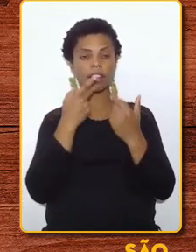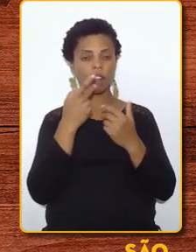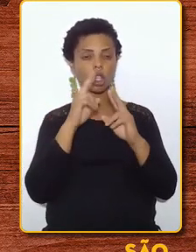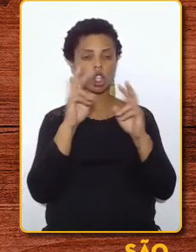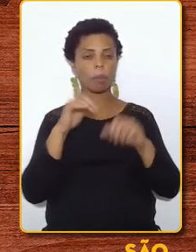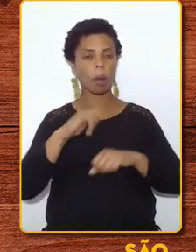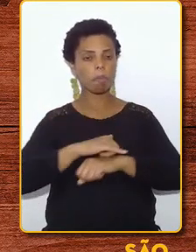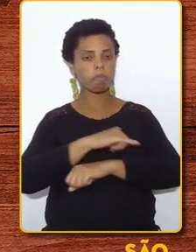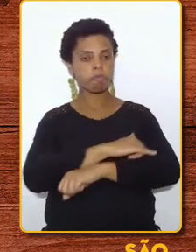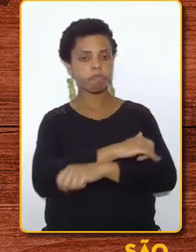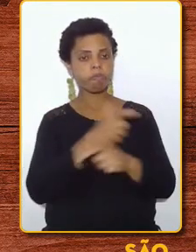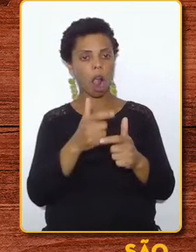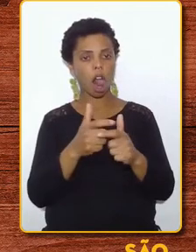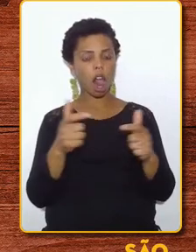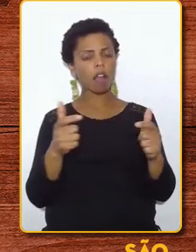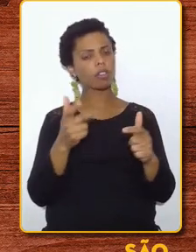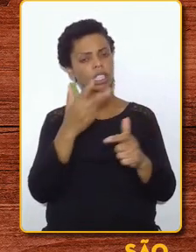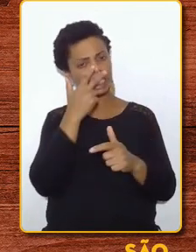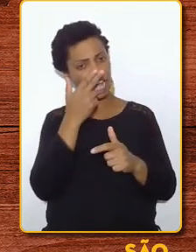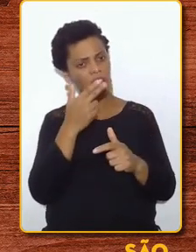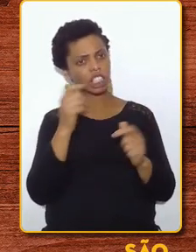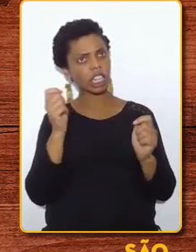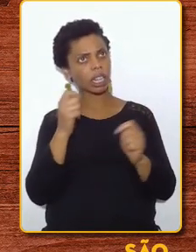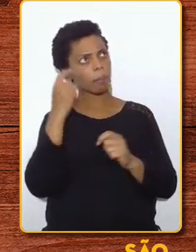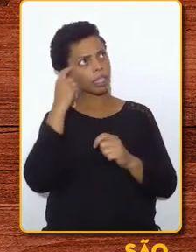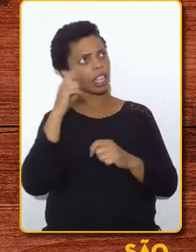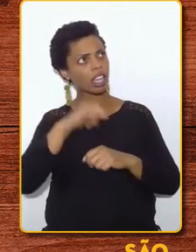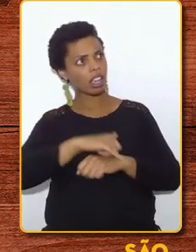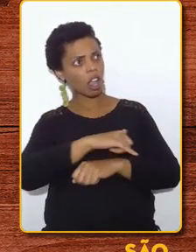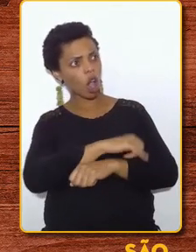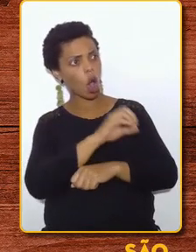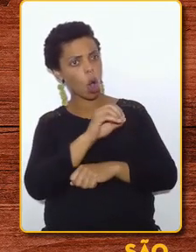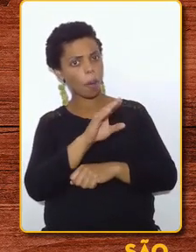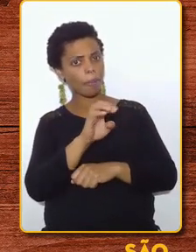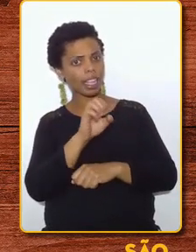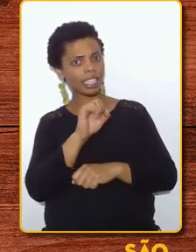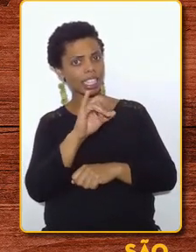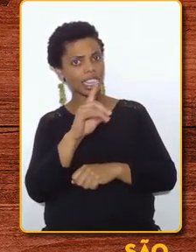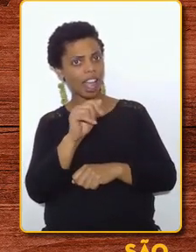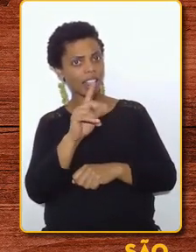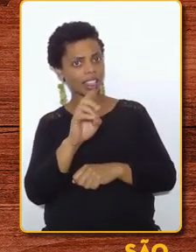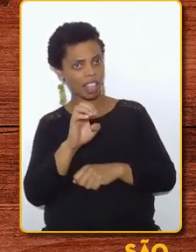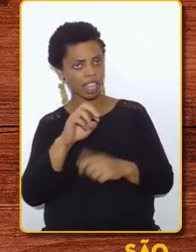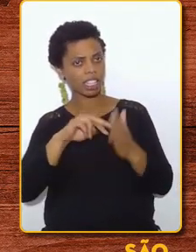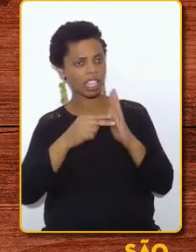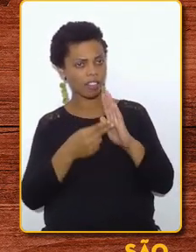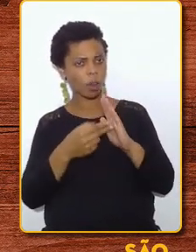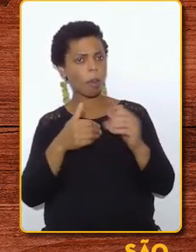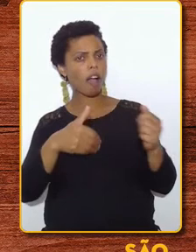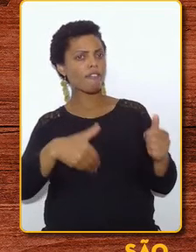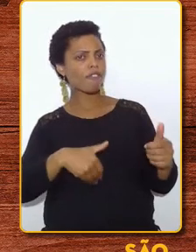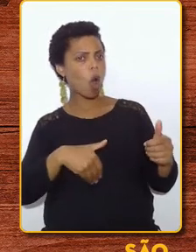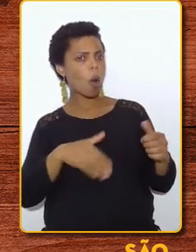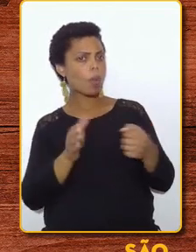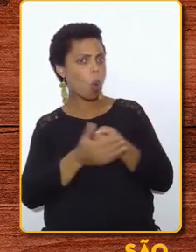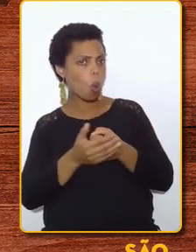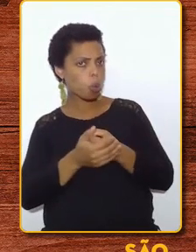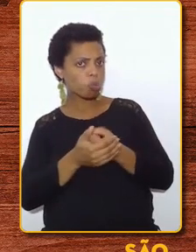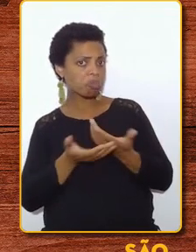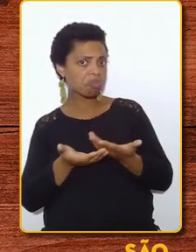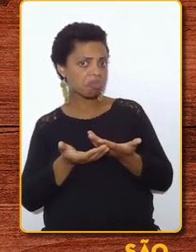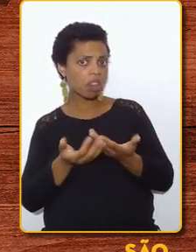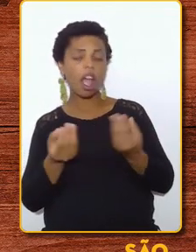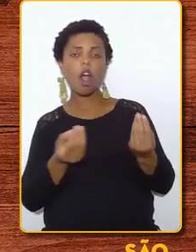gente pode considerar a obesidade uma espécie de fome oculta, né? E como que a gente pode relacionar, então,